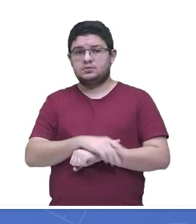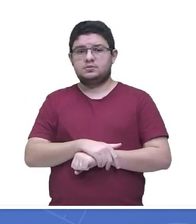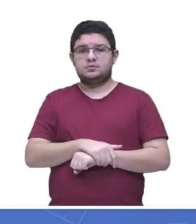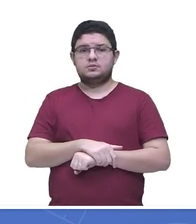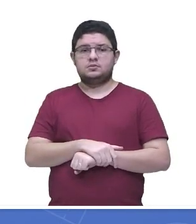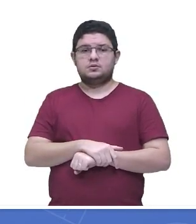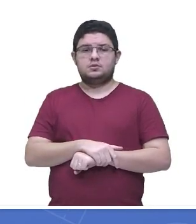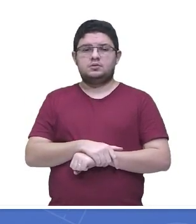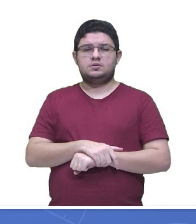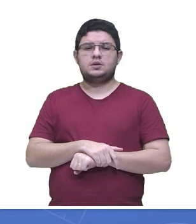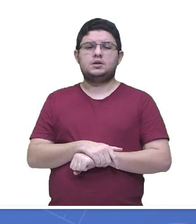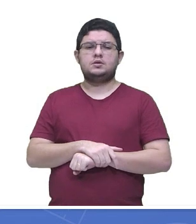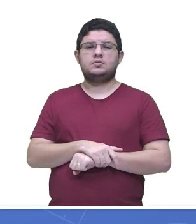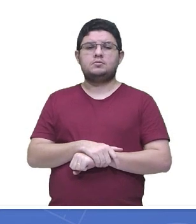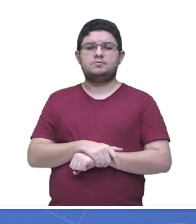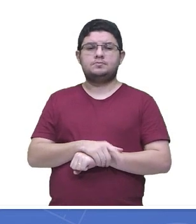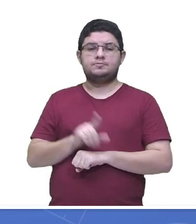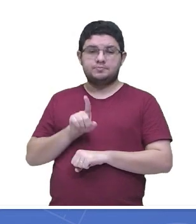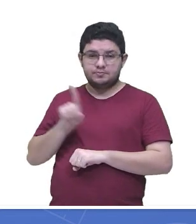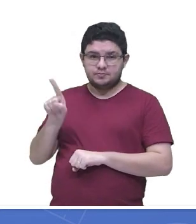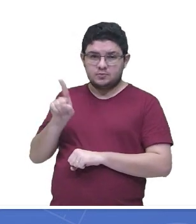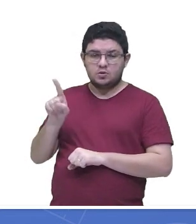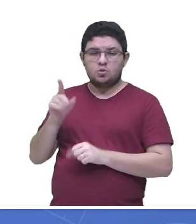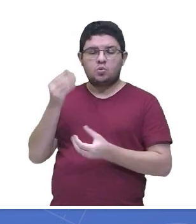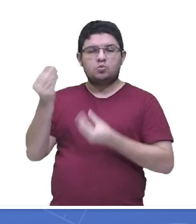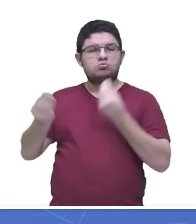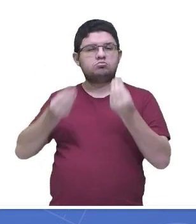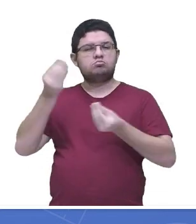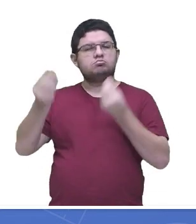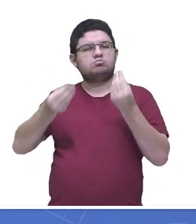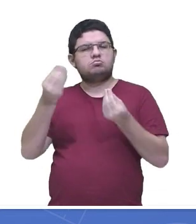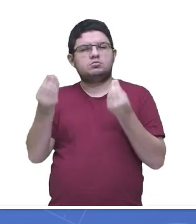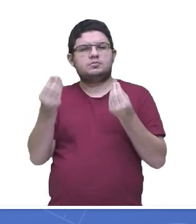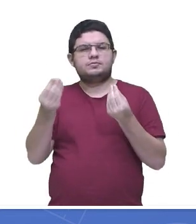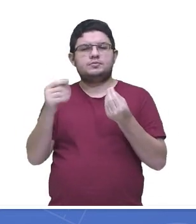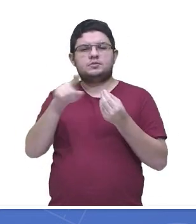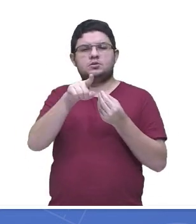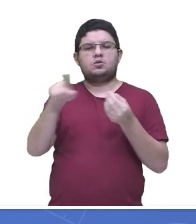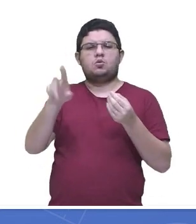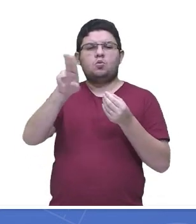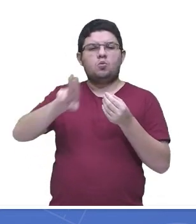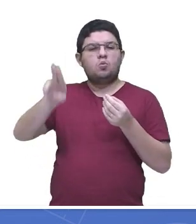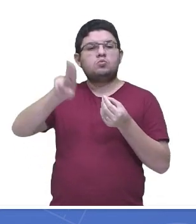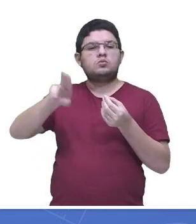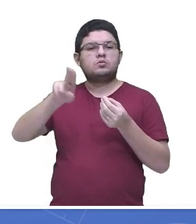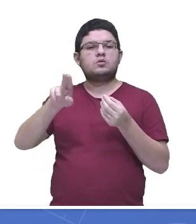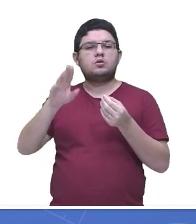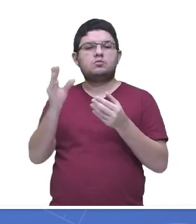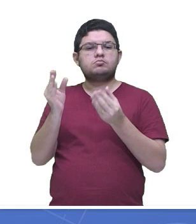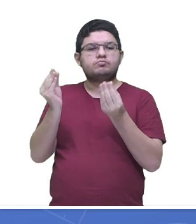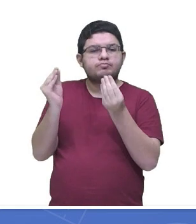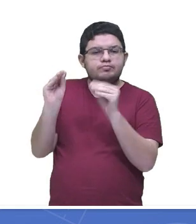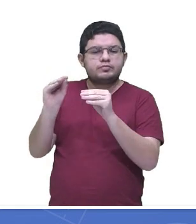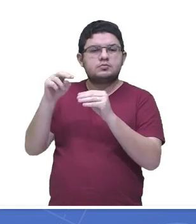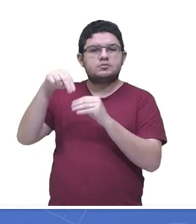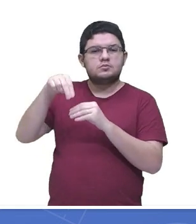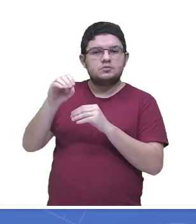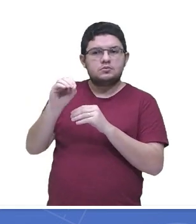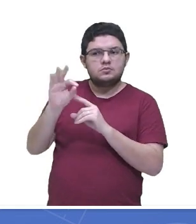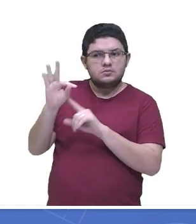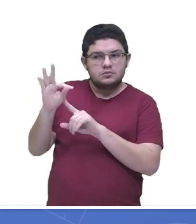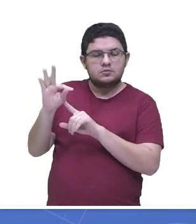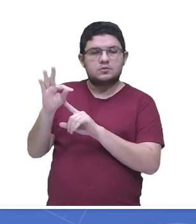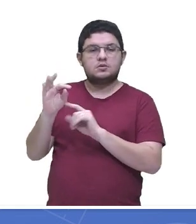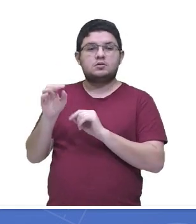vocês deveriam utilizar a forma negativa do passado contínuo. Certo? Não era para escolher letra A, B, C